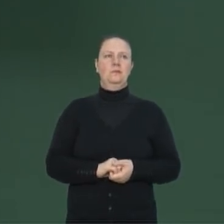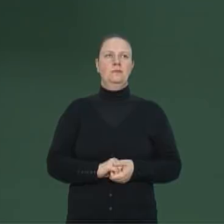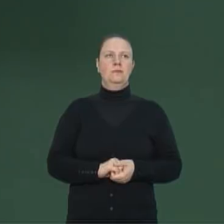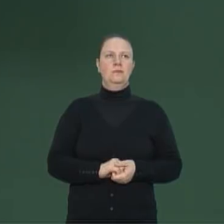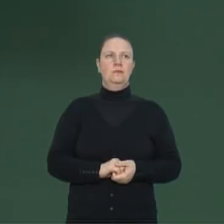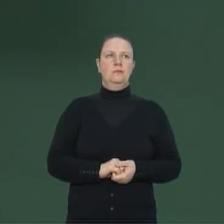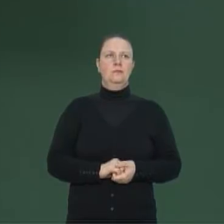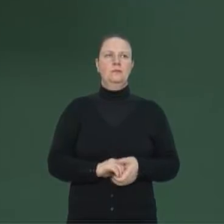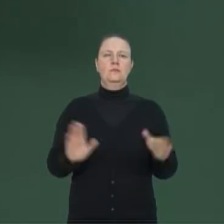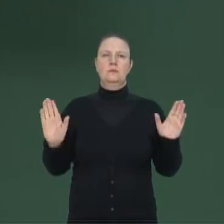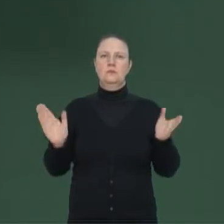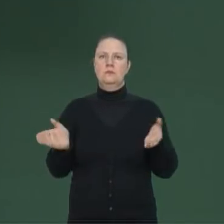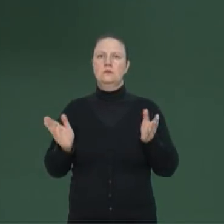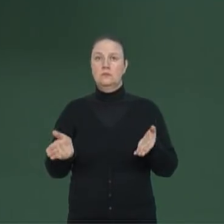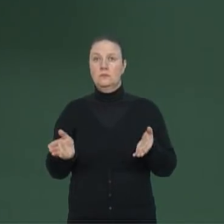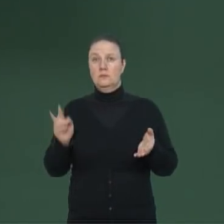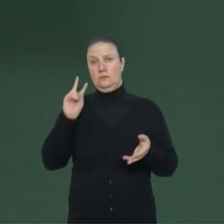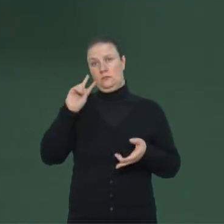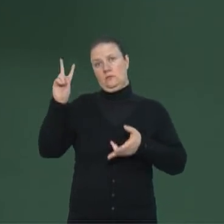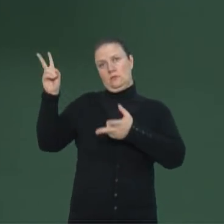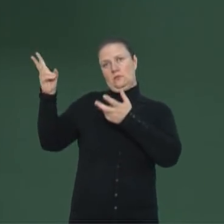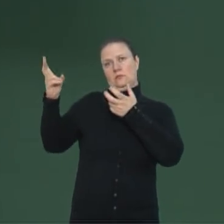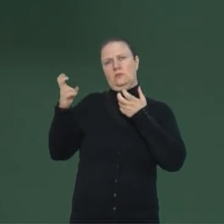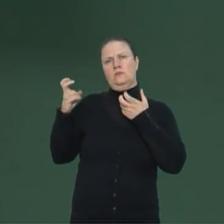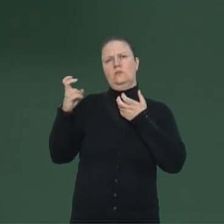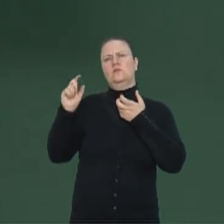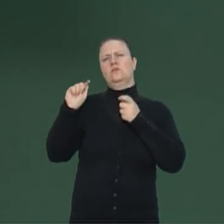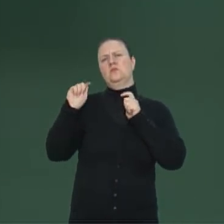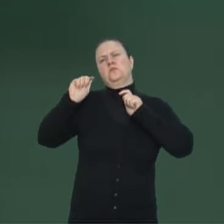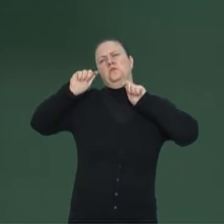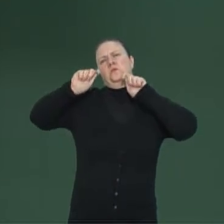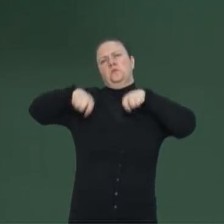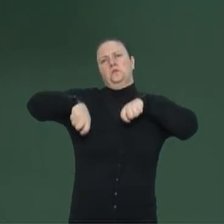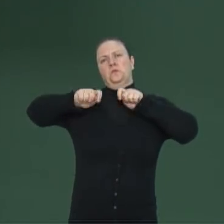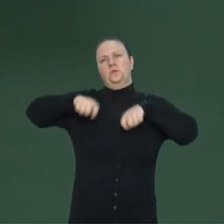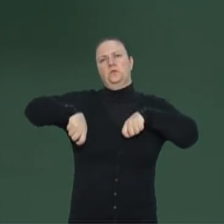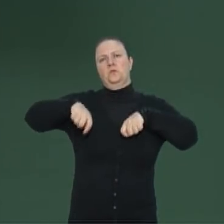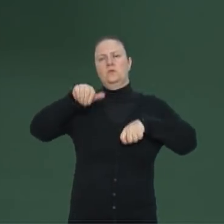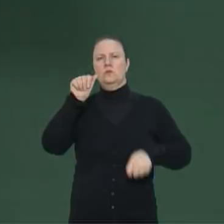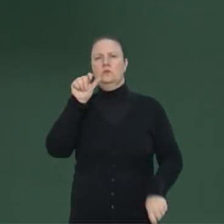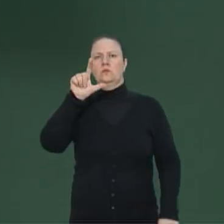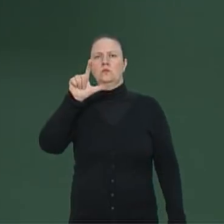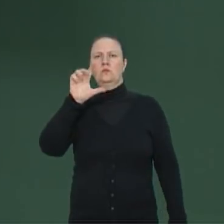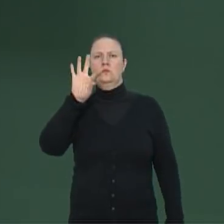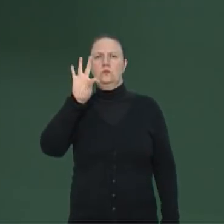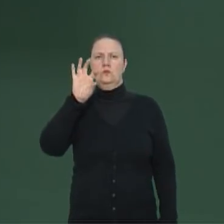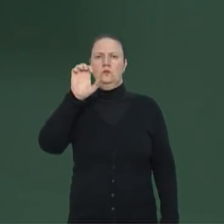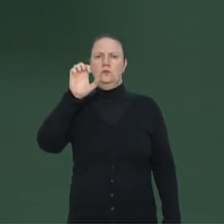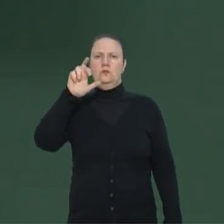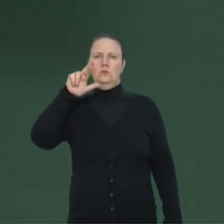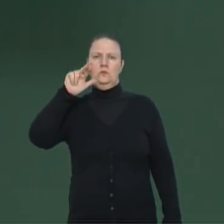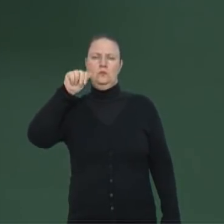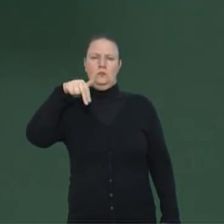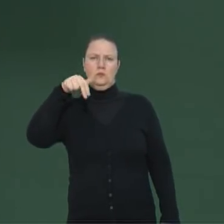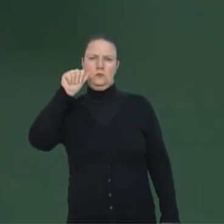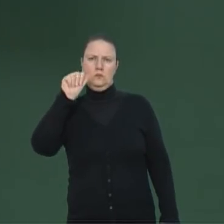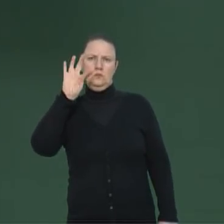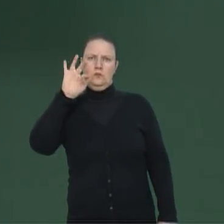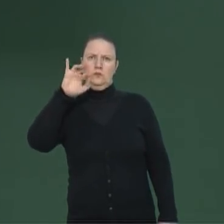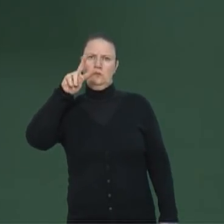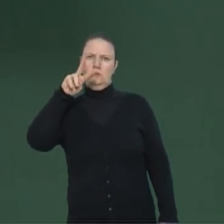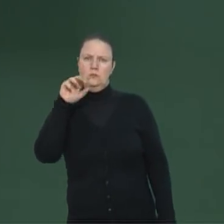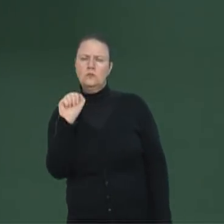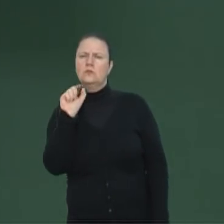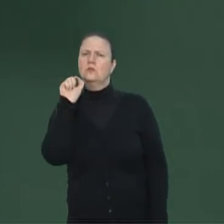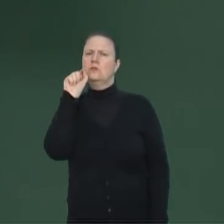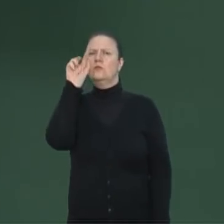E aí vou falar um pouquinho da versão alternativa dessa solução, né? Chamei de versão alternativa, mas assim, essa versão alternativa é